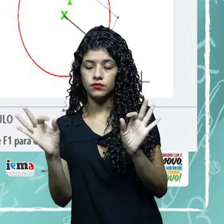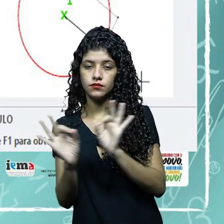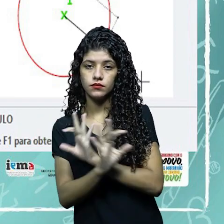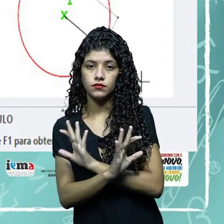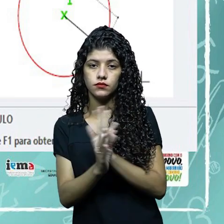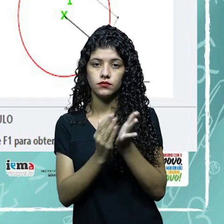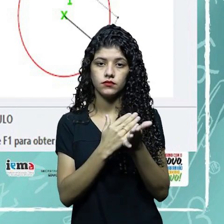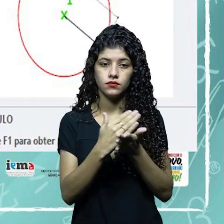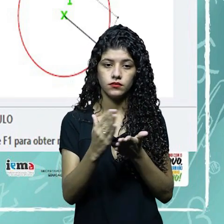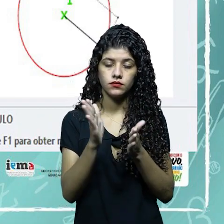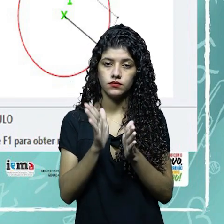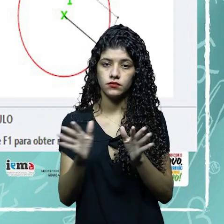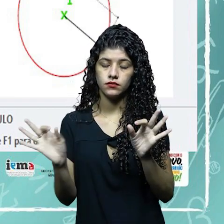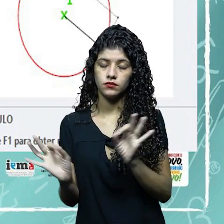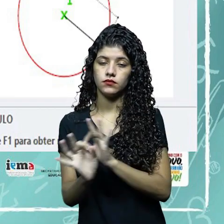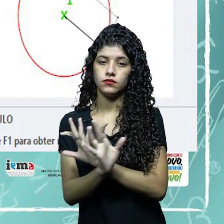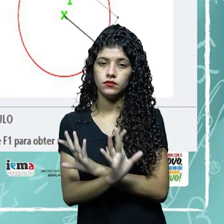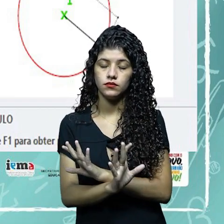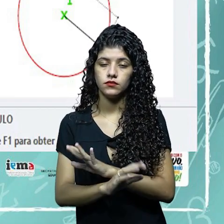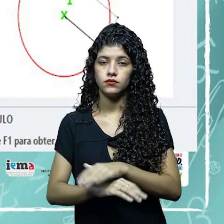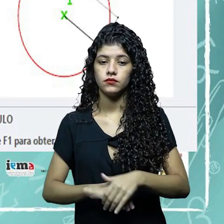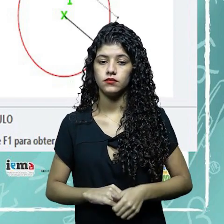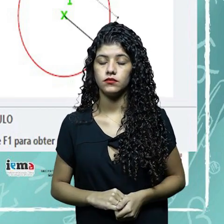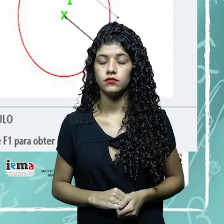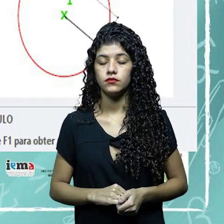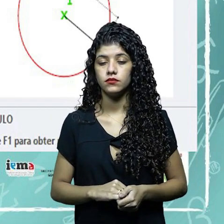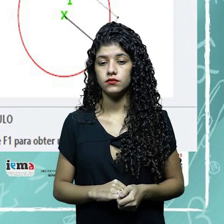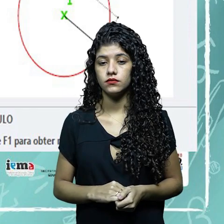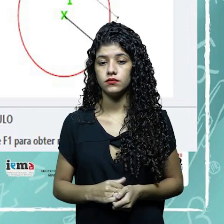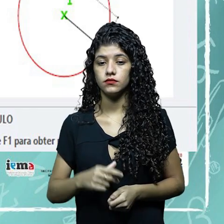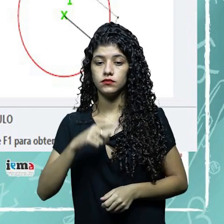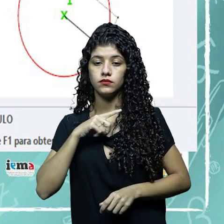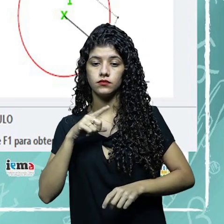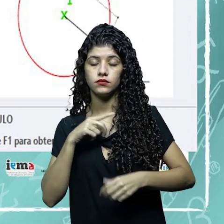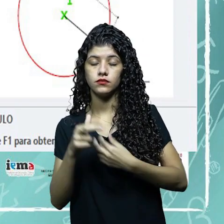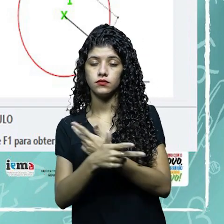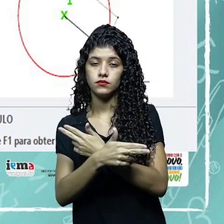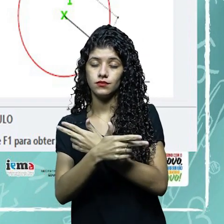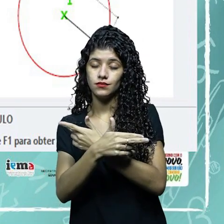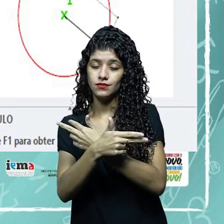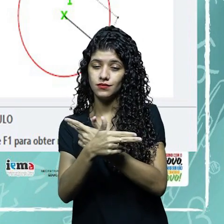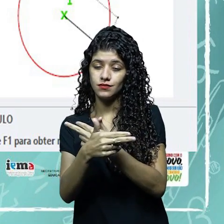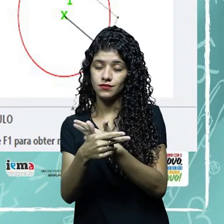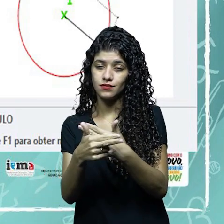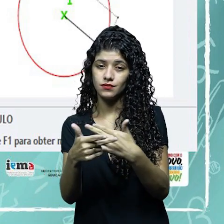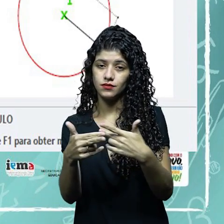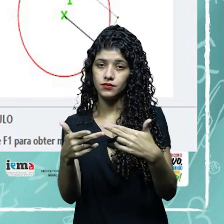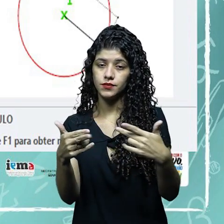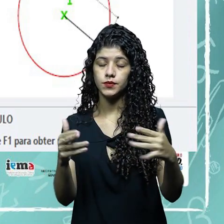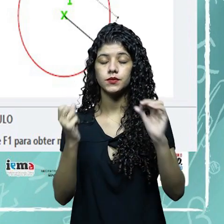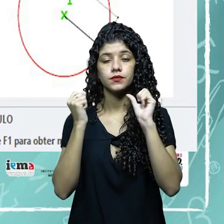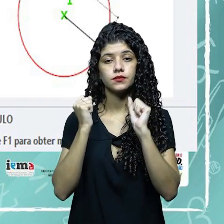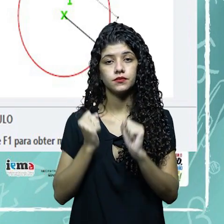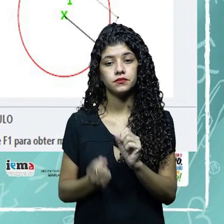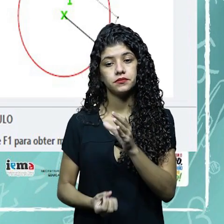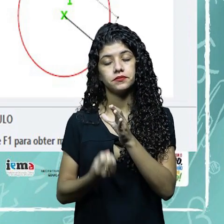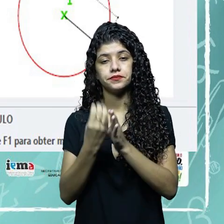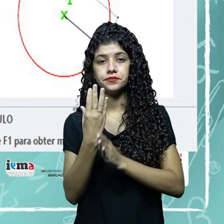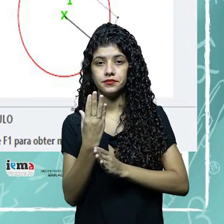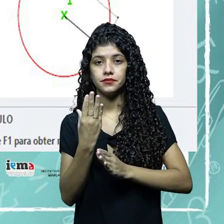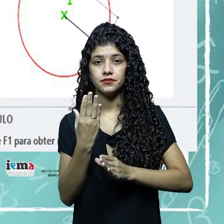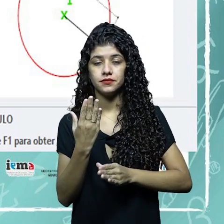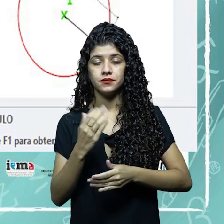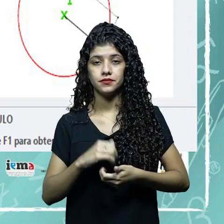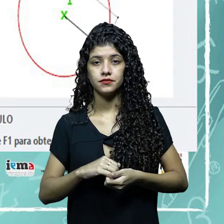fim. Eu tenho início, centro e ângulo. Tenho infinidade de possibilidades de